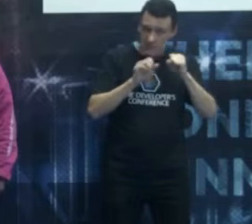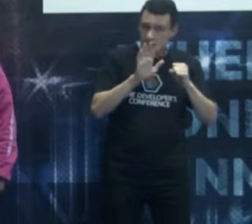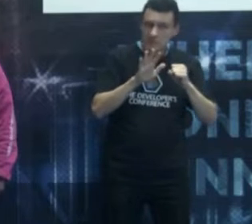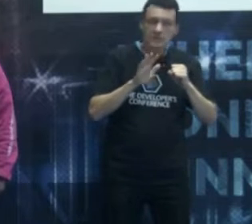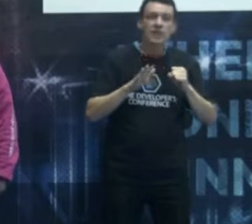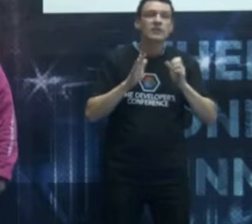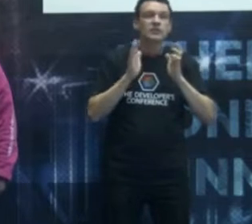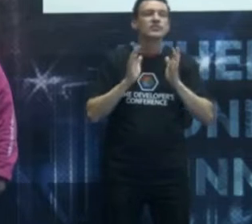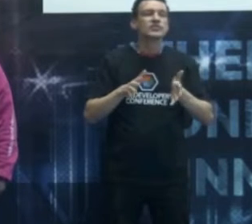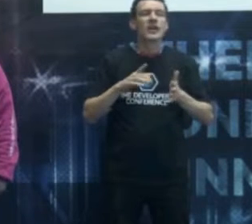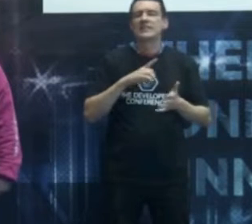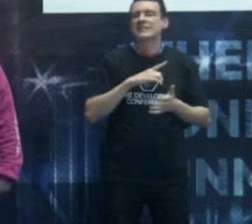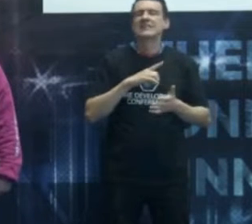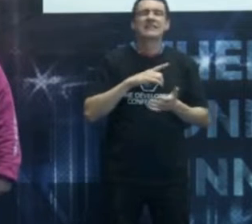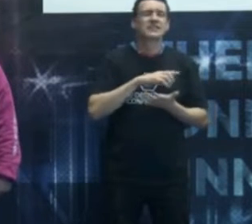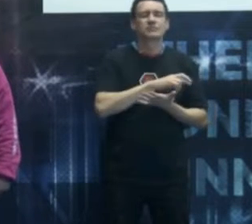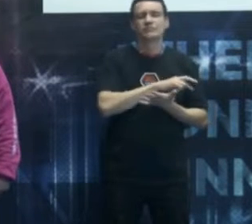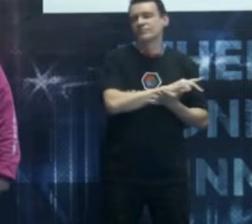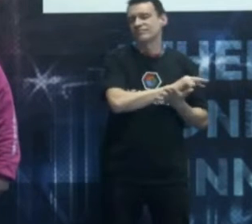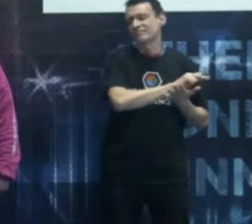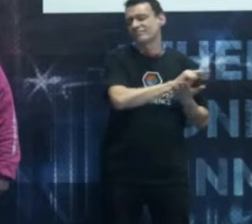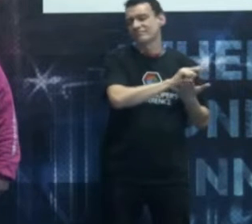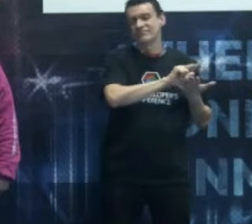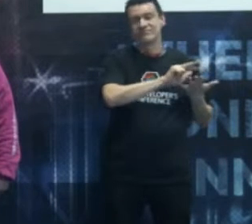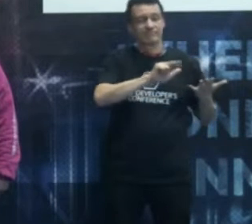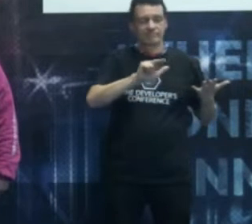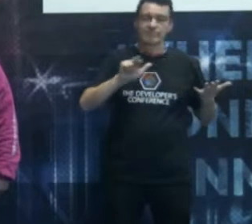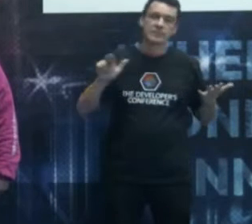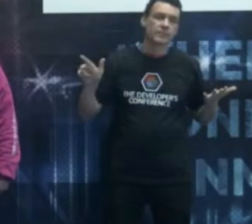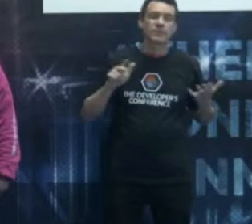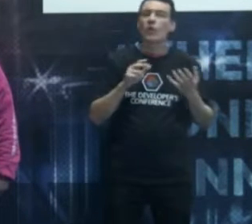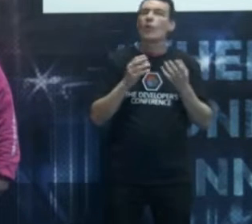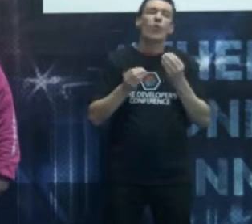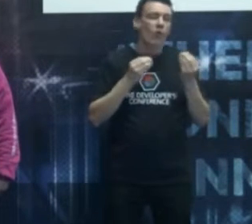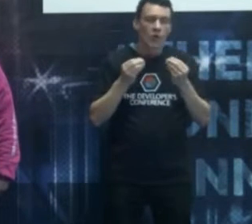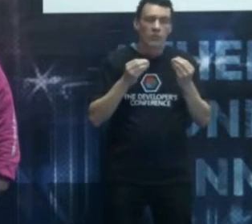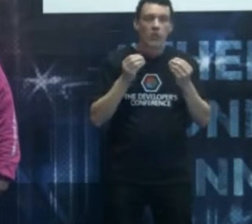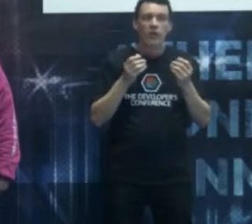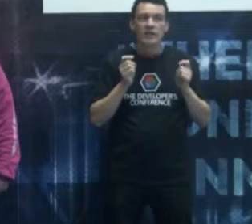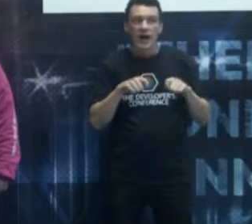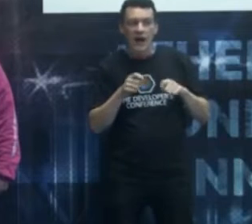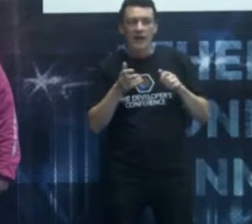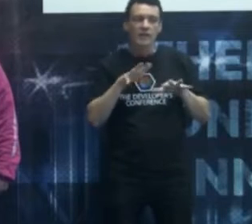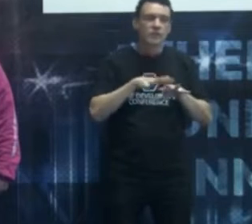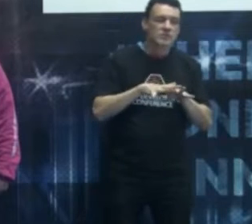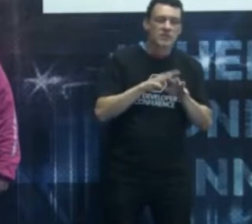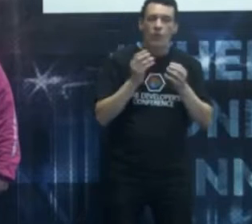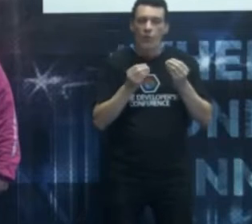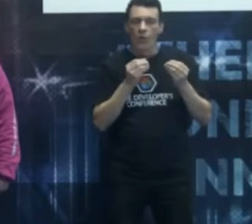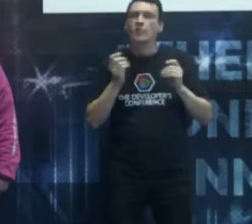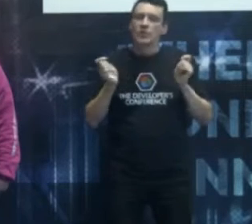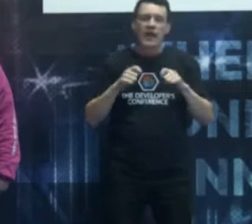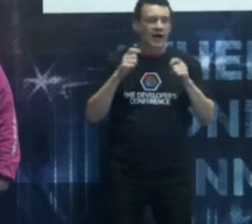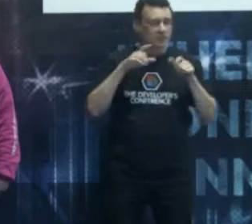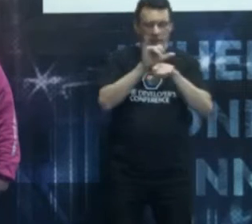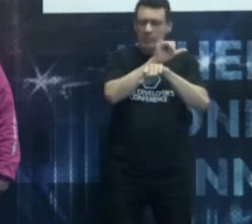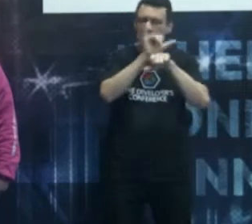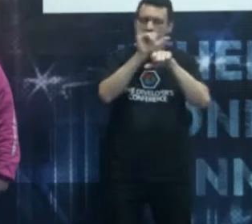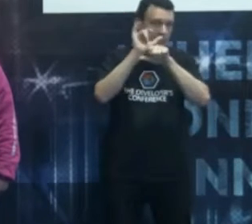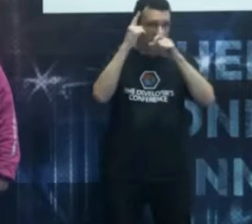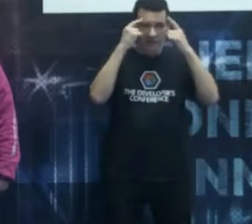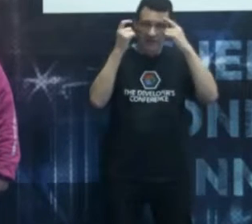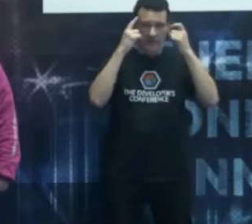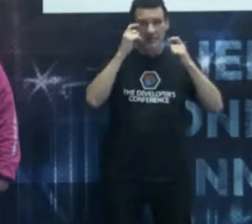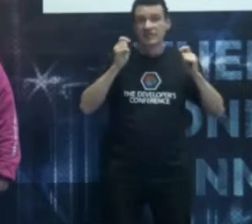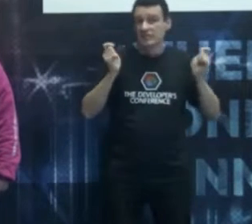1001 maneiras de conseguir pensar a nossa inclusão e o nosso espaço. Então, a gente, muitas vezes, já é veículo de